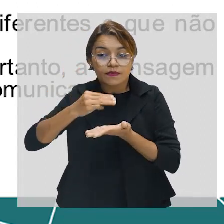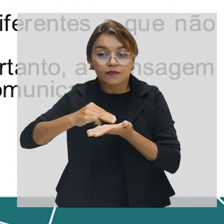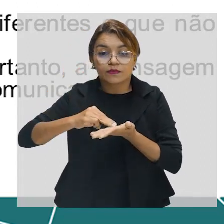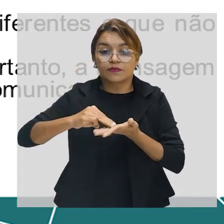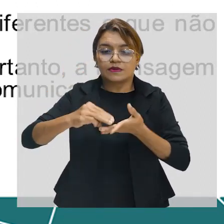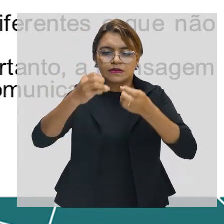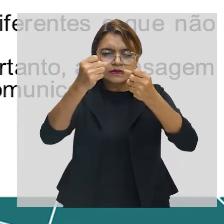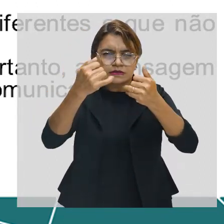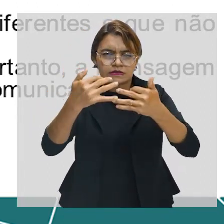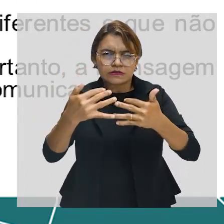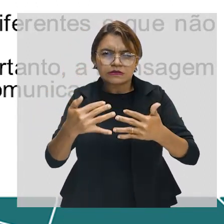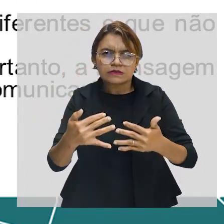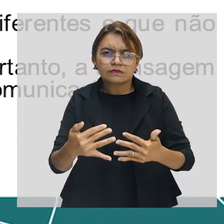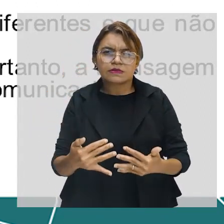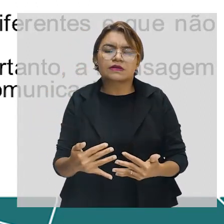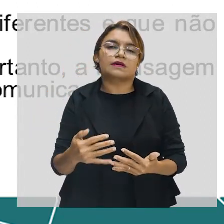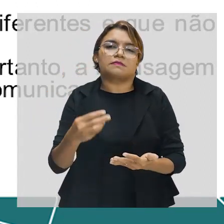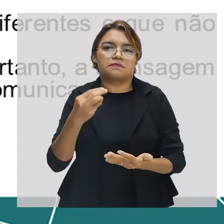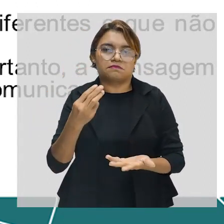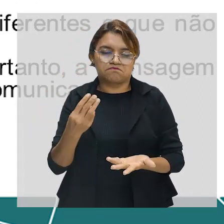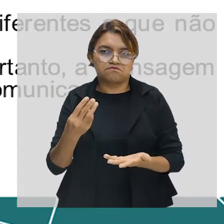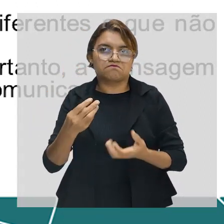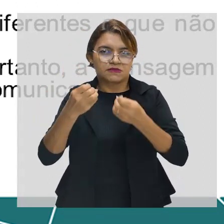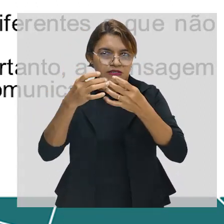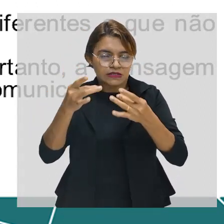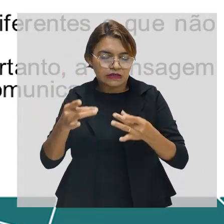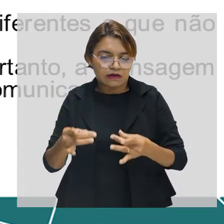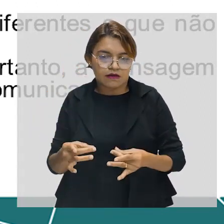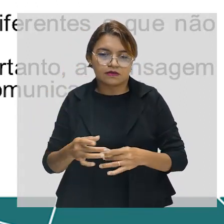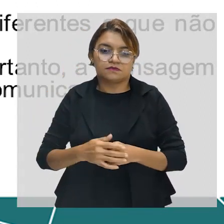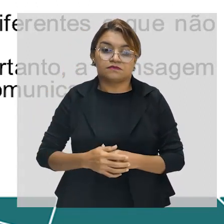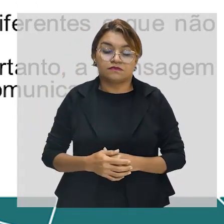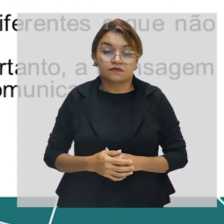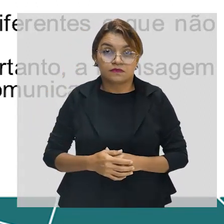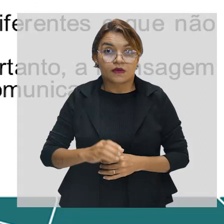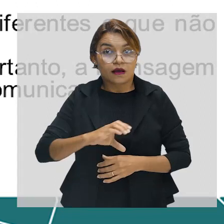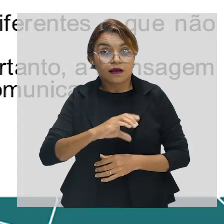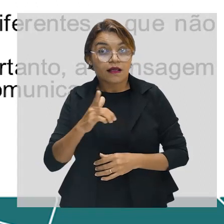mensagem transmitida pelo emissor. Claro, só vai haver